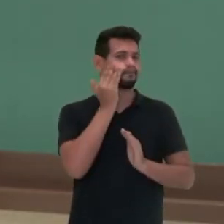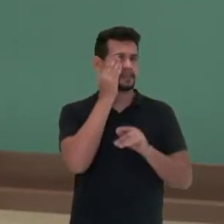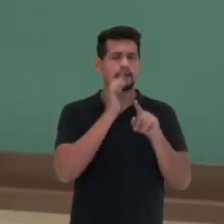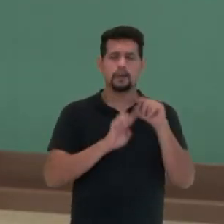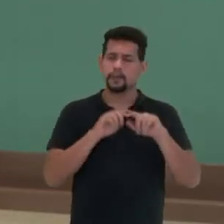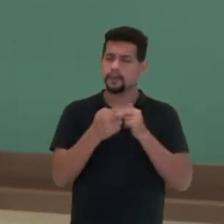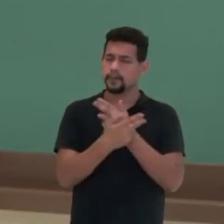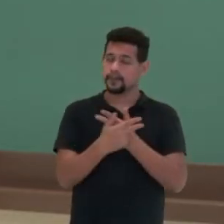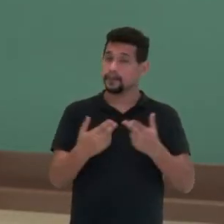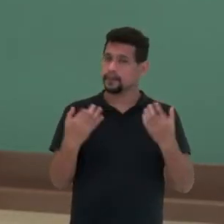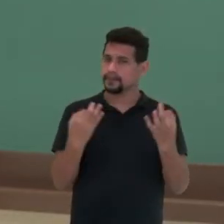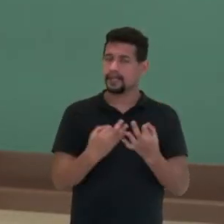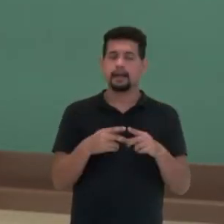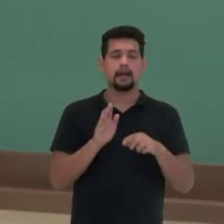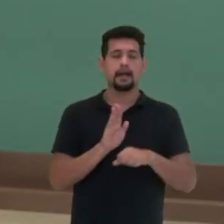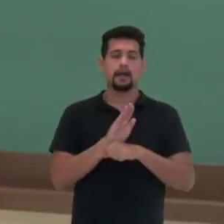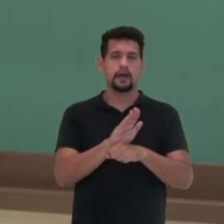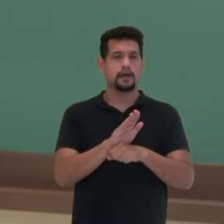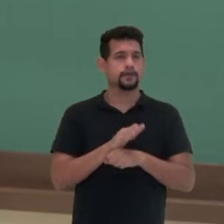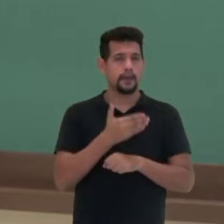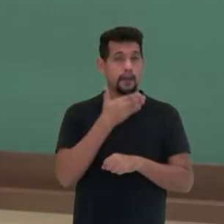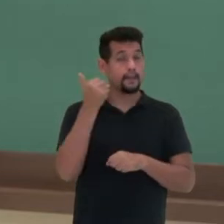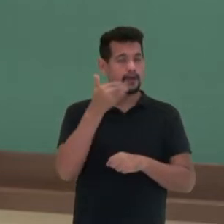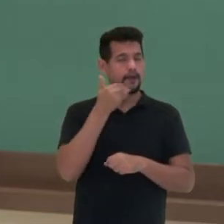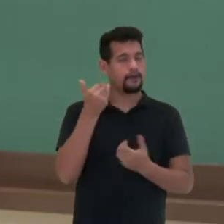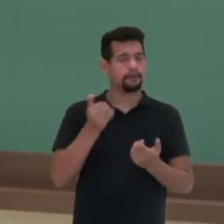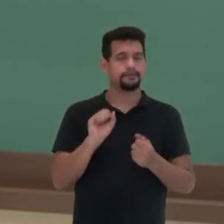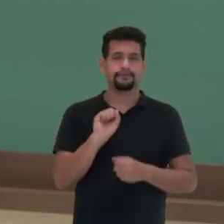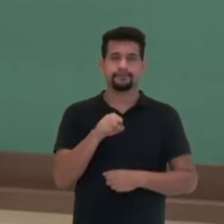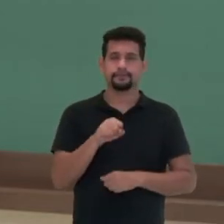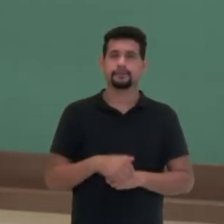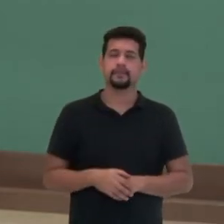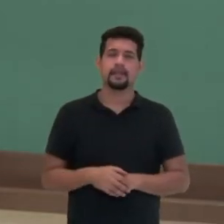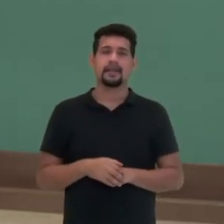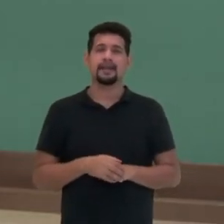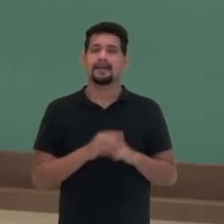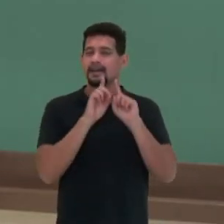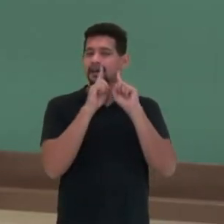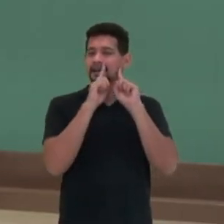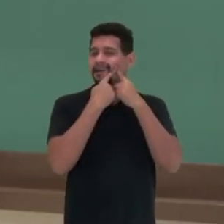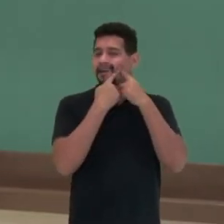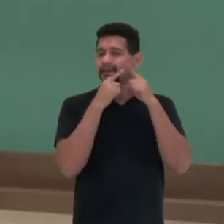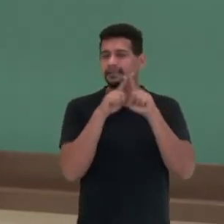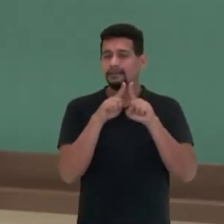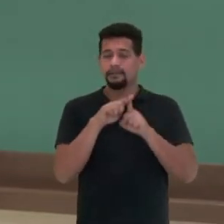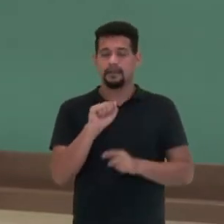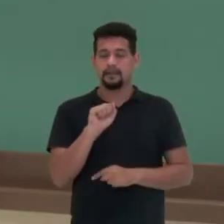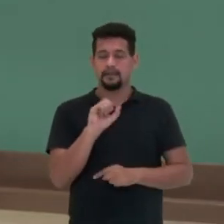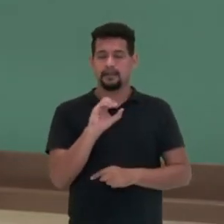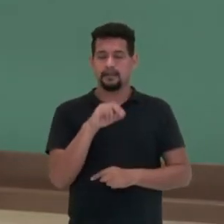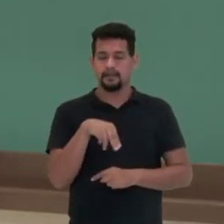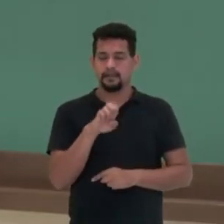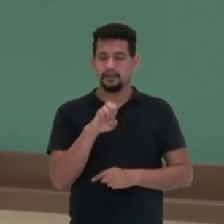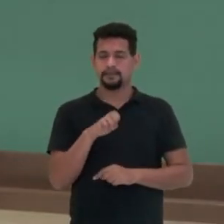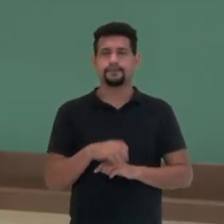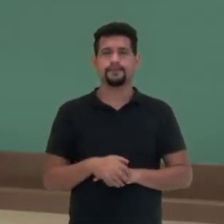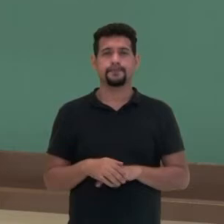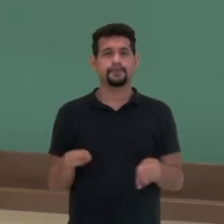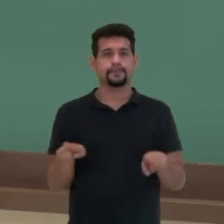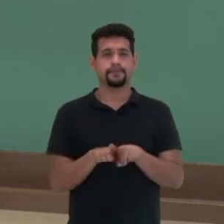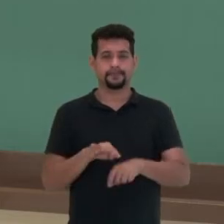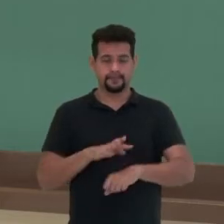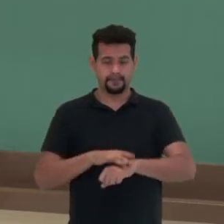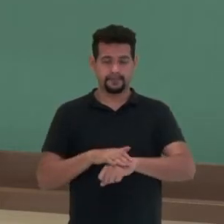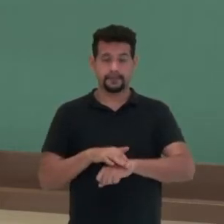produtos adequados para a pele ajuda bastante a diminuir, né, esses cravos e essa acne. Outras doenças